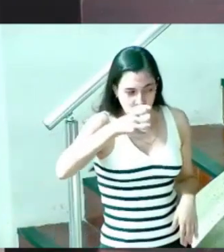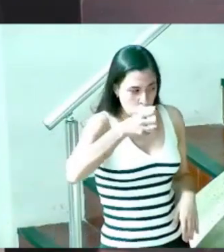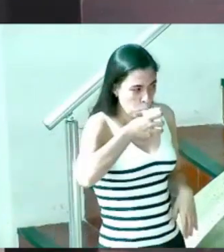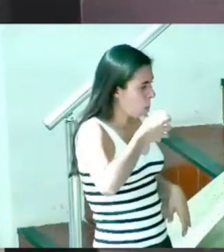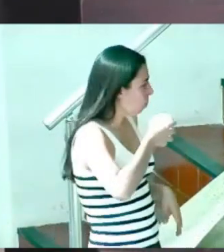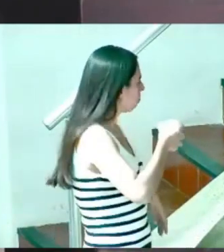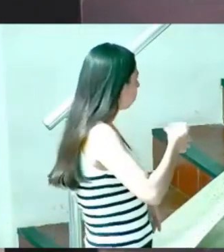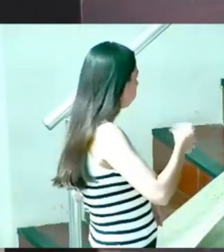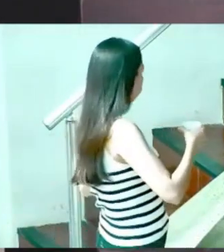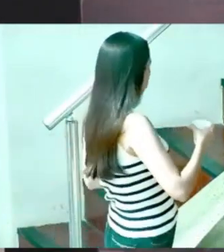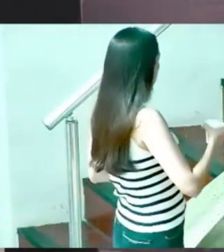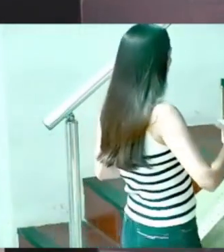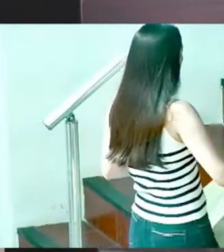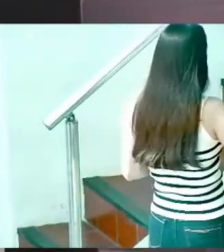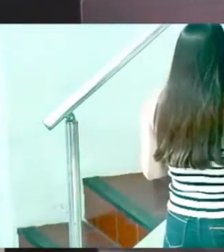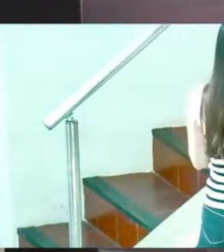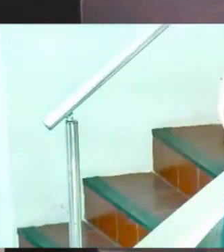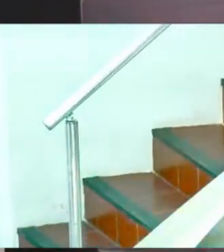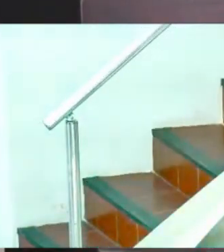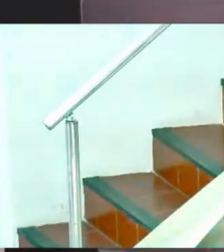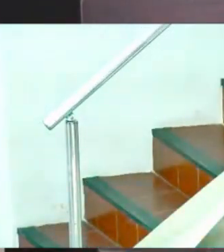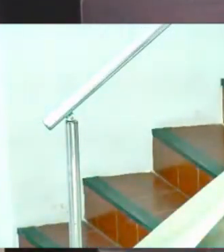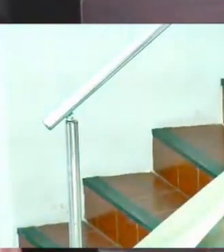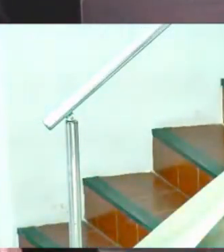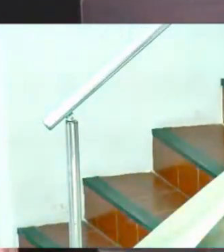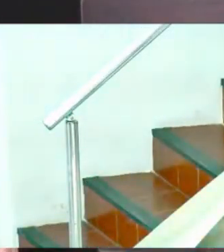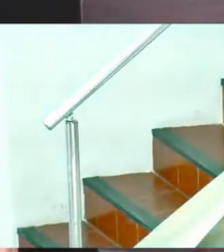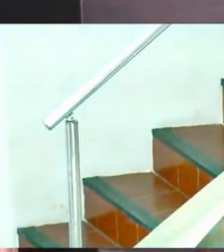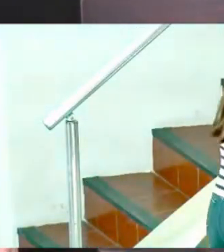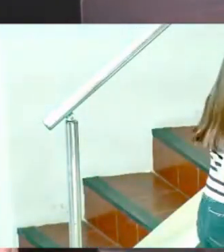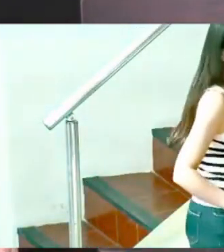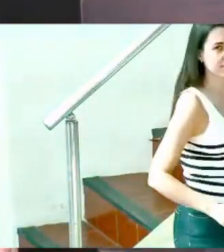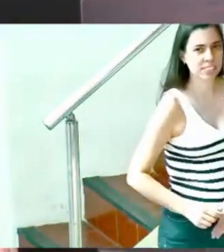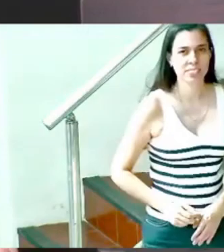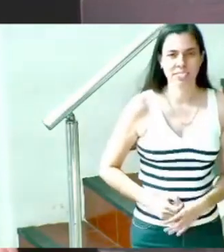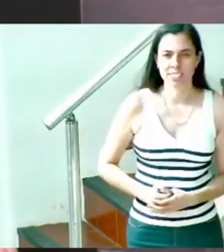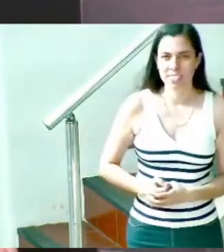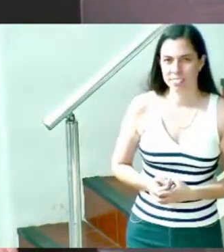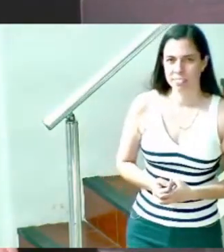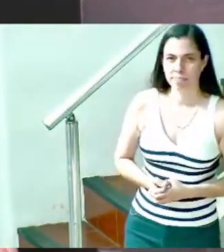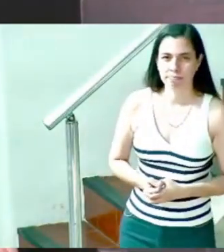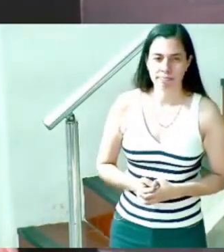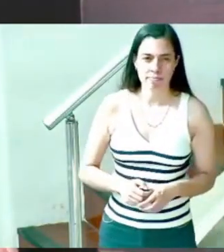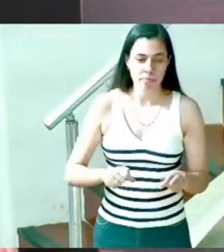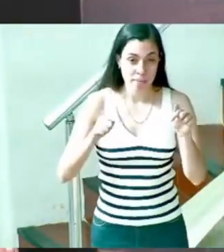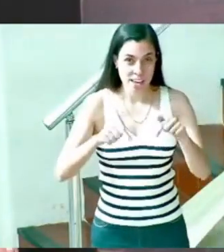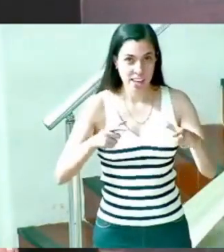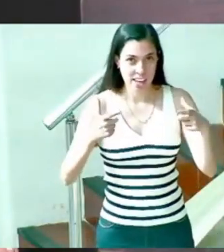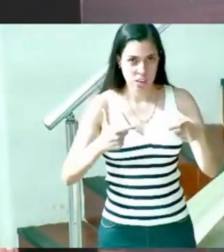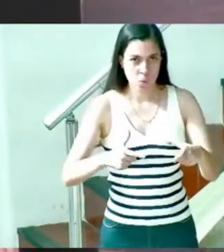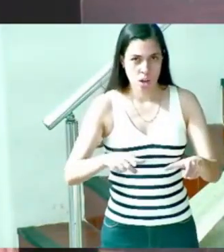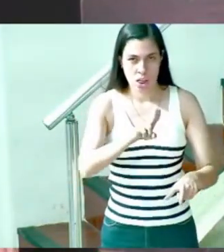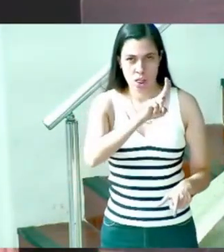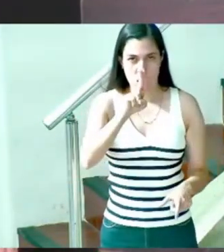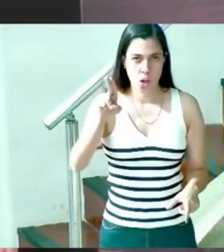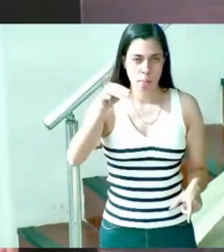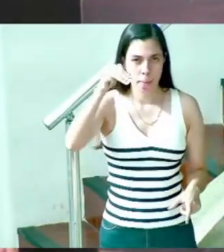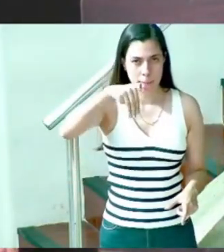diz, do capítulo 17: e chamou o nome daquele lugar Massá e